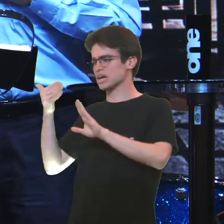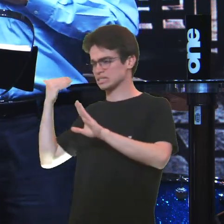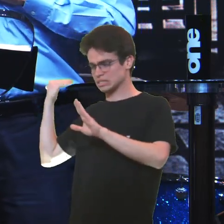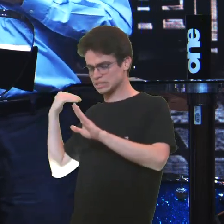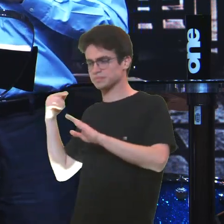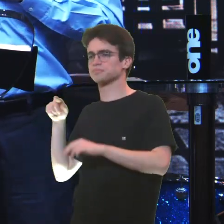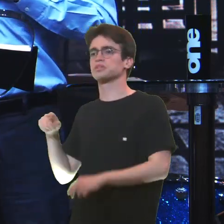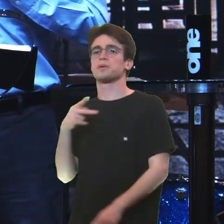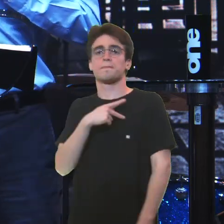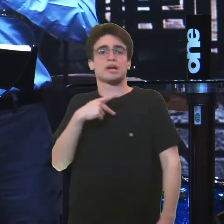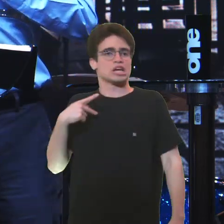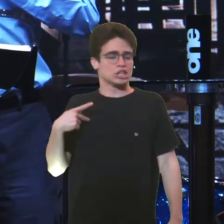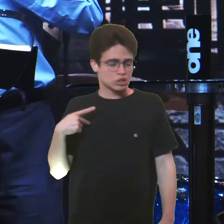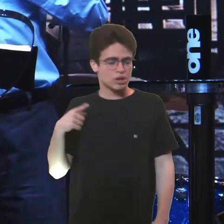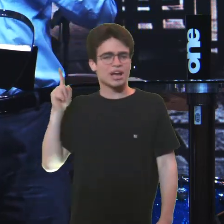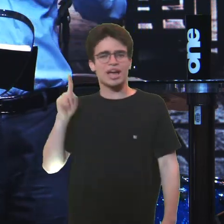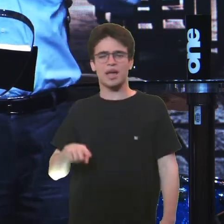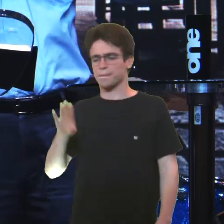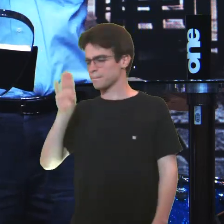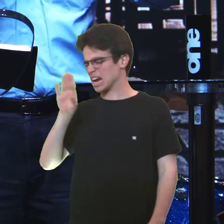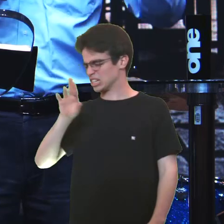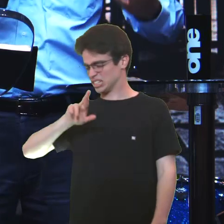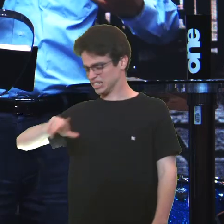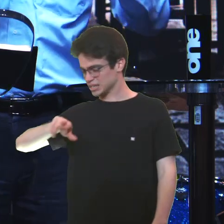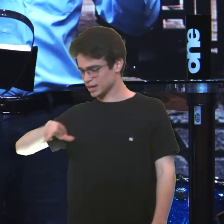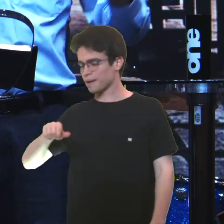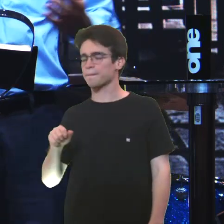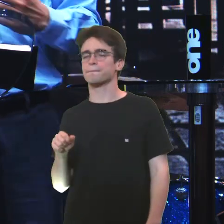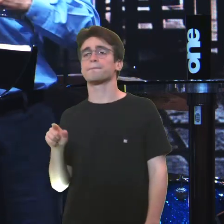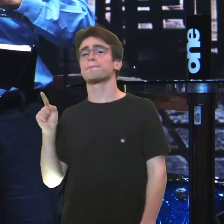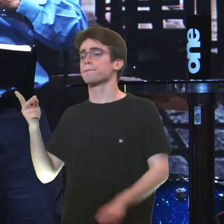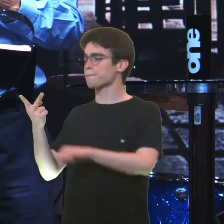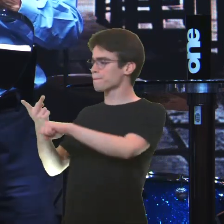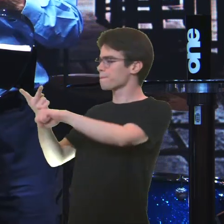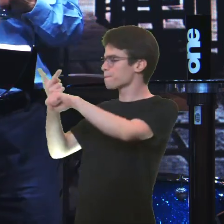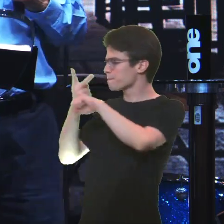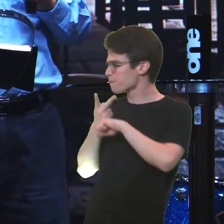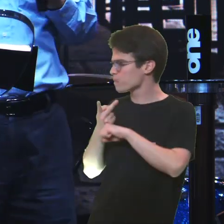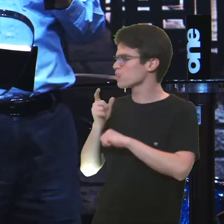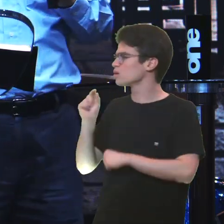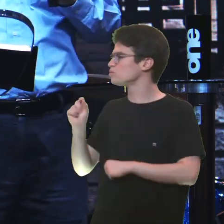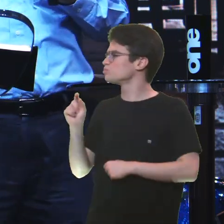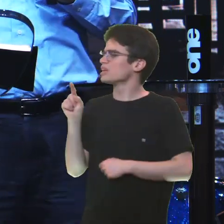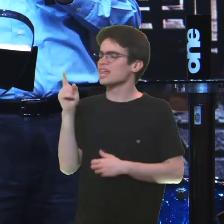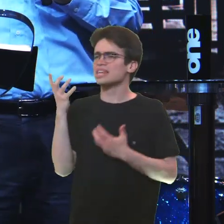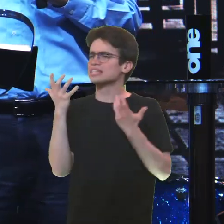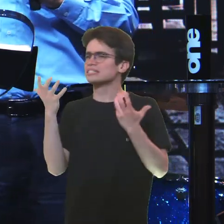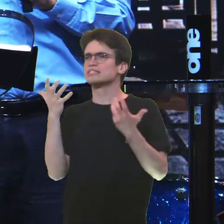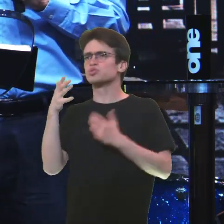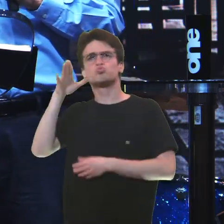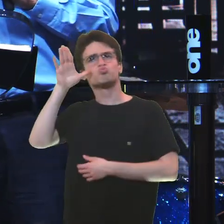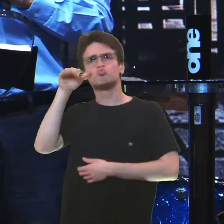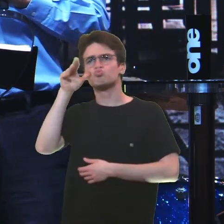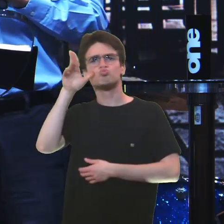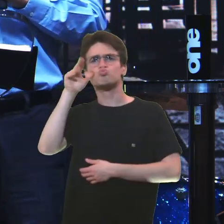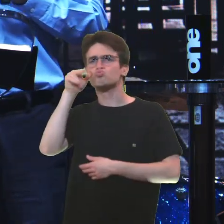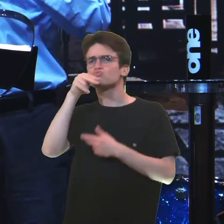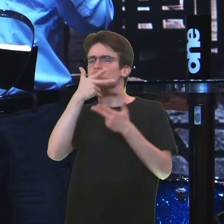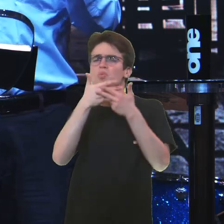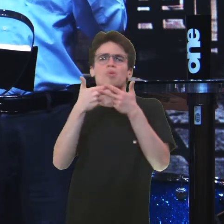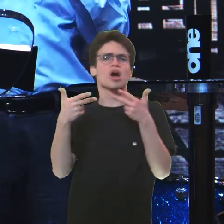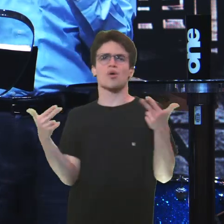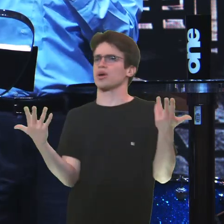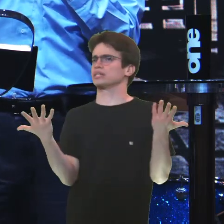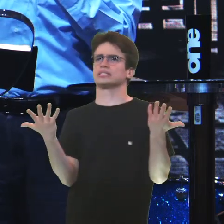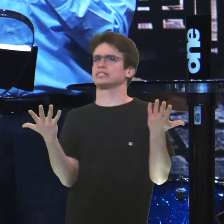denominación pastor que não é da nossa denominação, me buscó porque quería consultarme algo. ele me procurou porque ele queria consultar algo comigo.